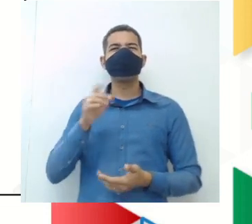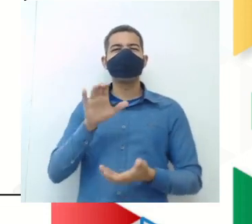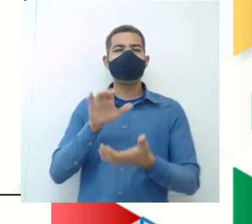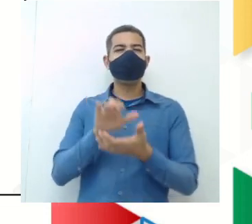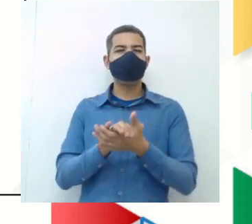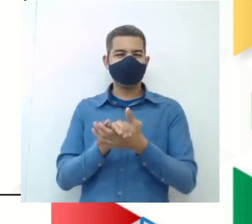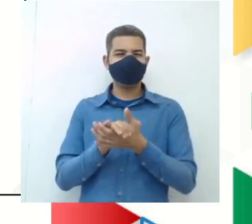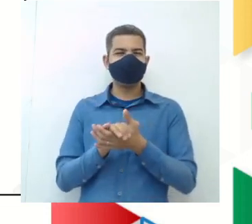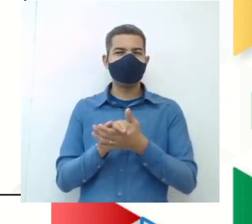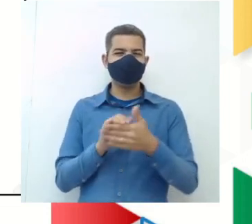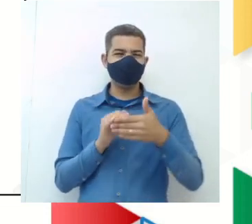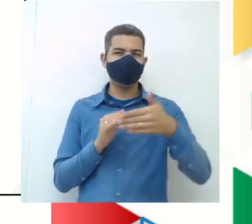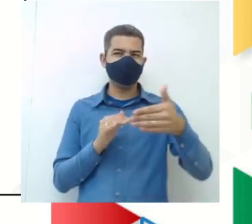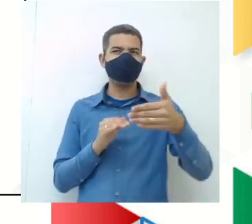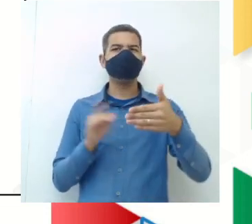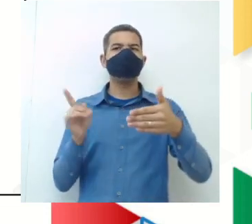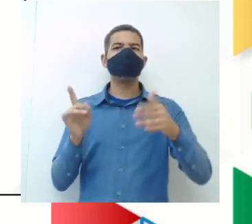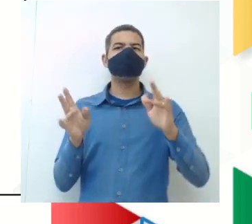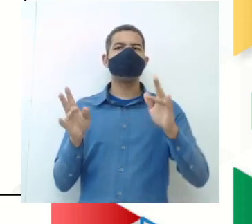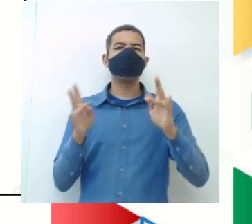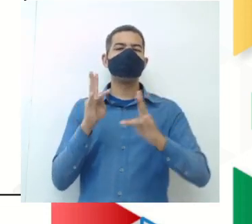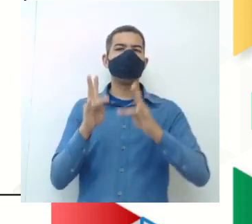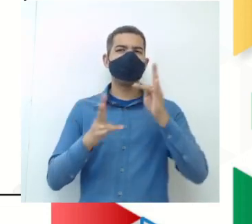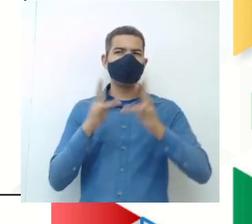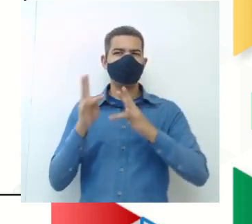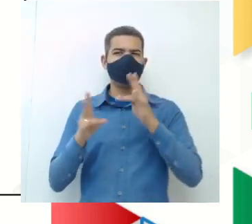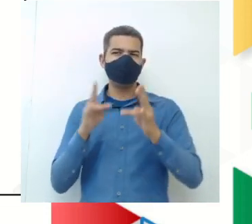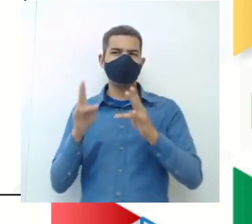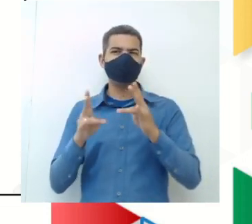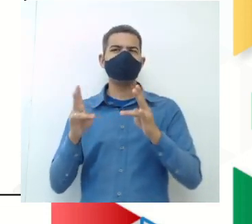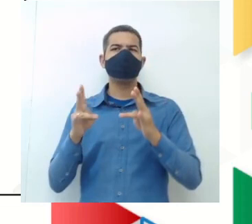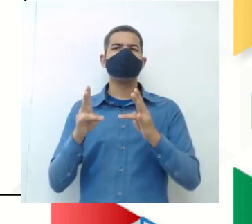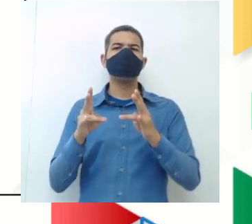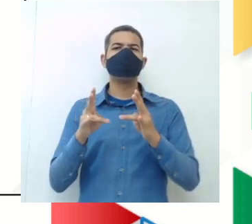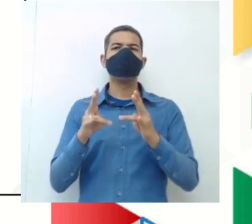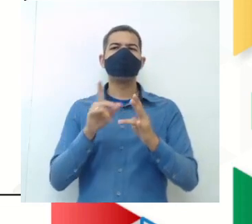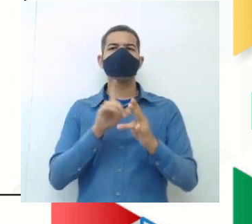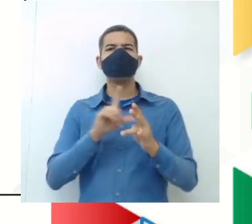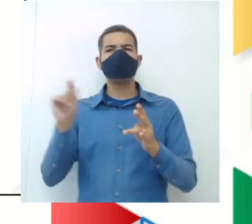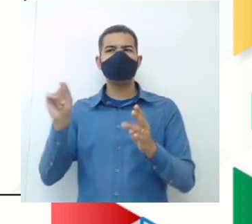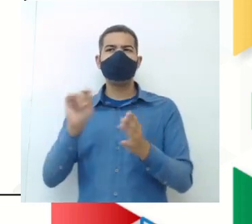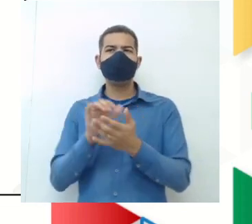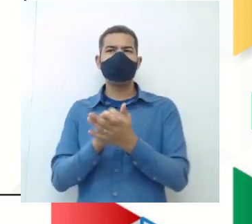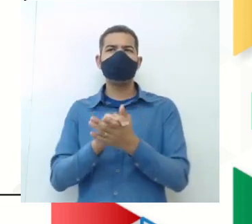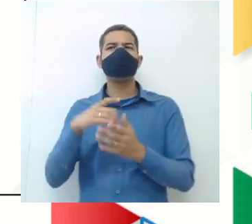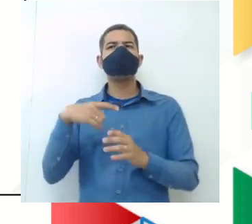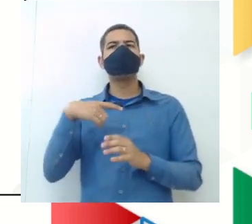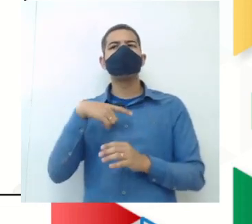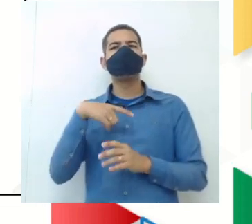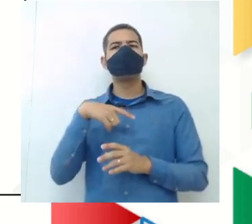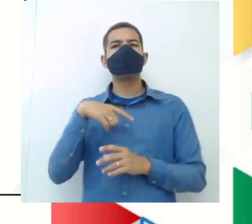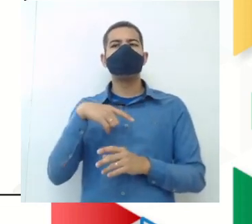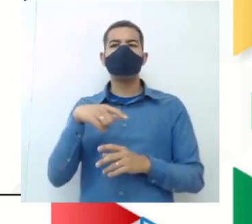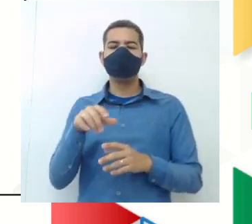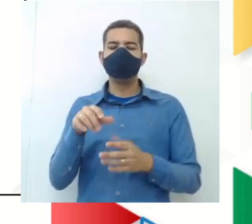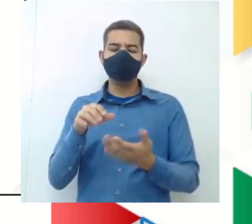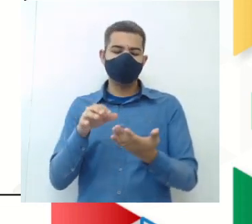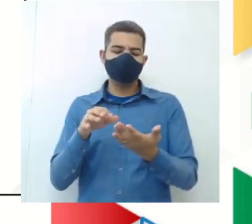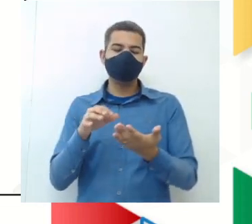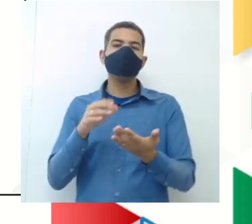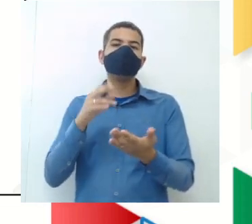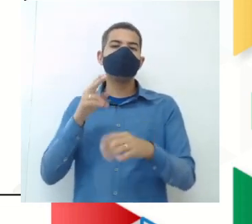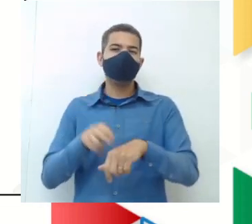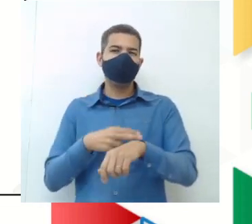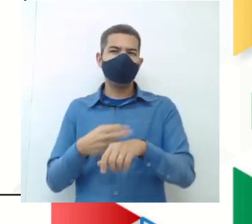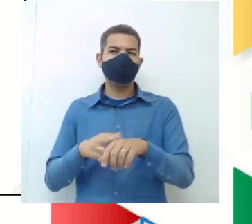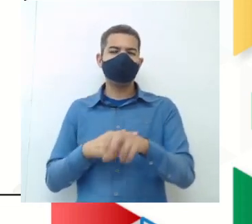né, de noivos que acabaram de sair do seu casamento, sobraram apenas 5